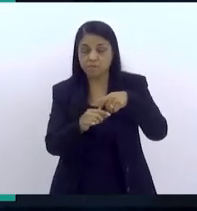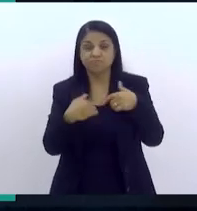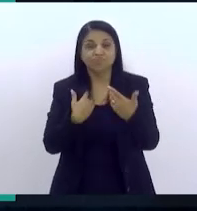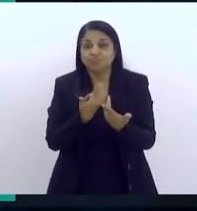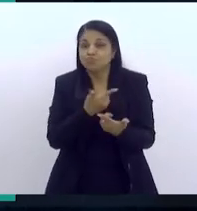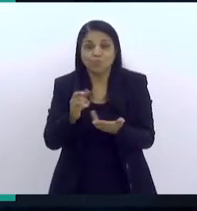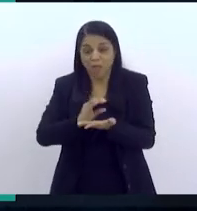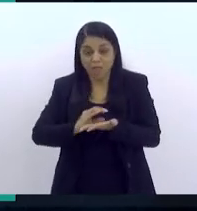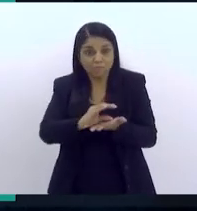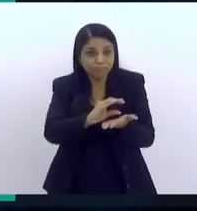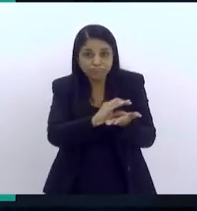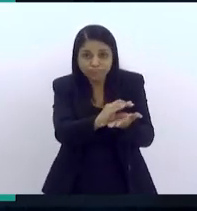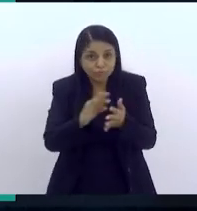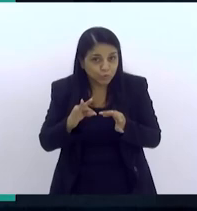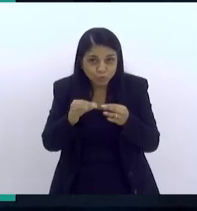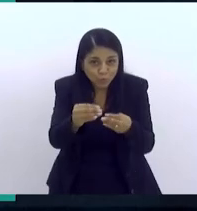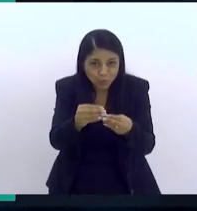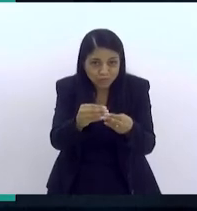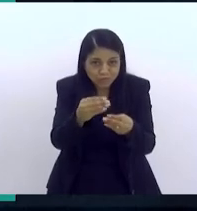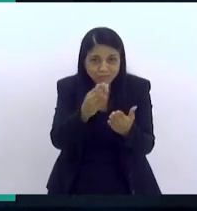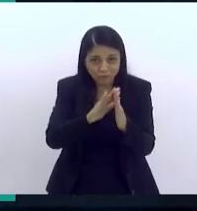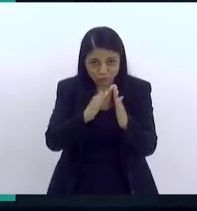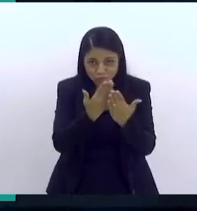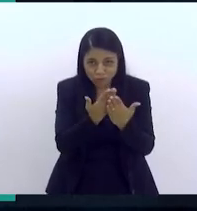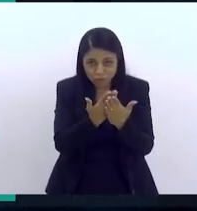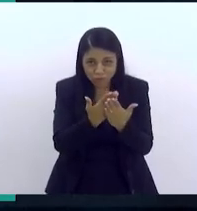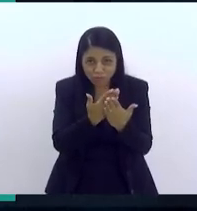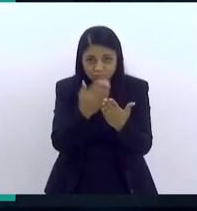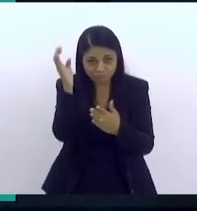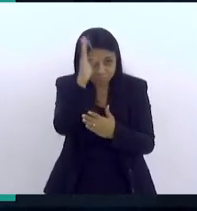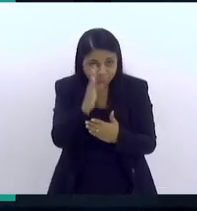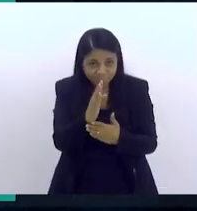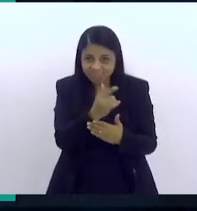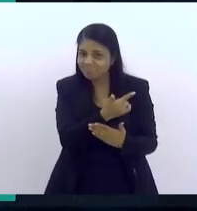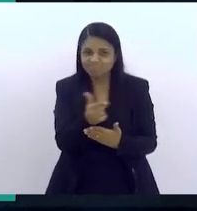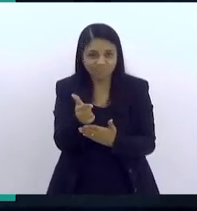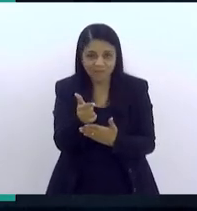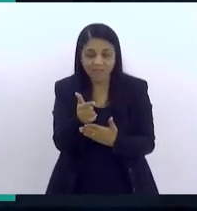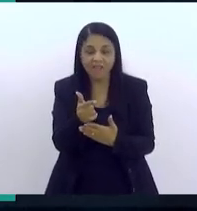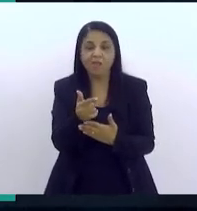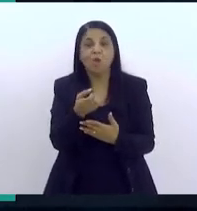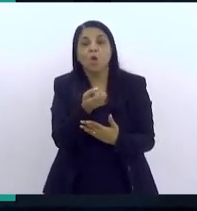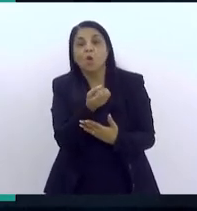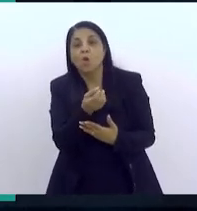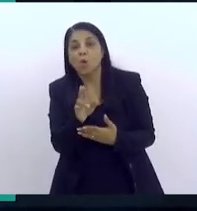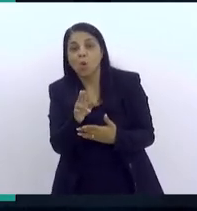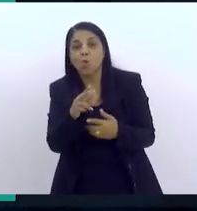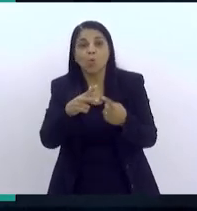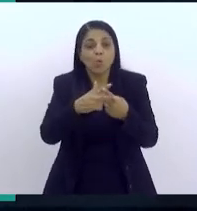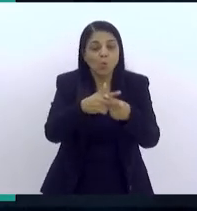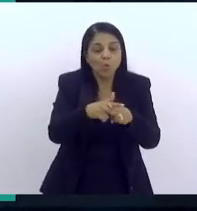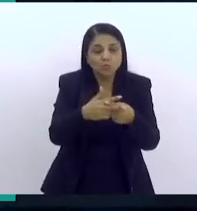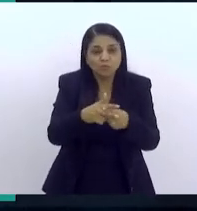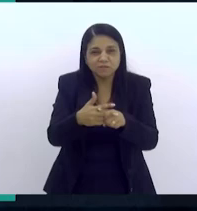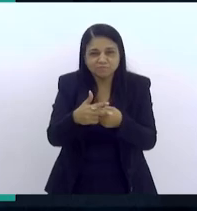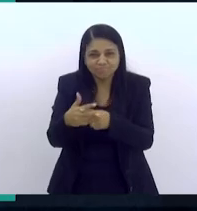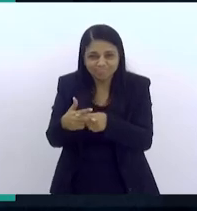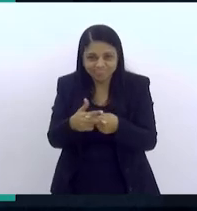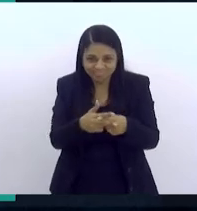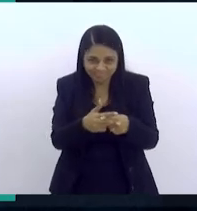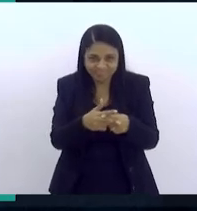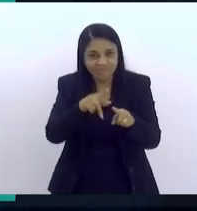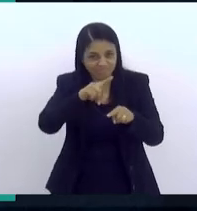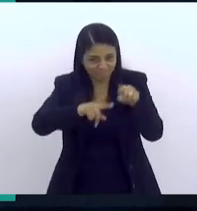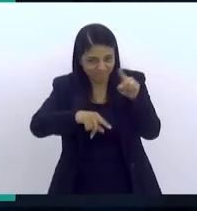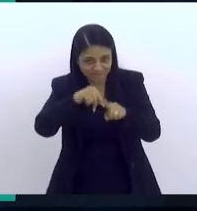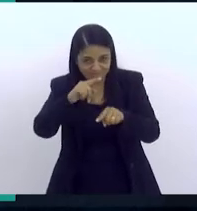isso para todas as escolas do país ou ainda a manutenção desses equipamentos com o passar do tempo além do